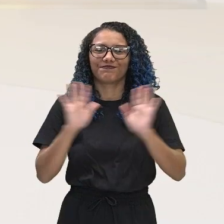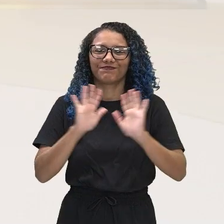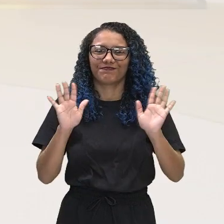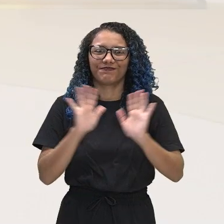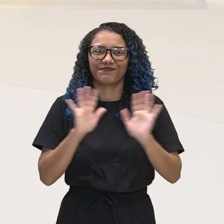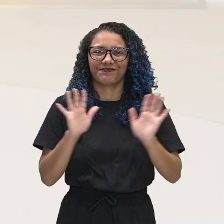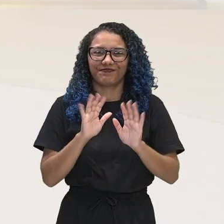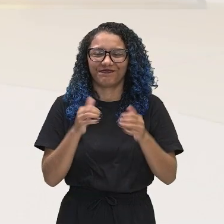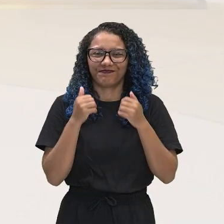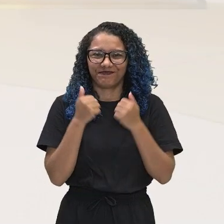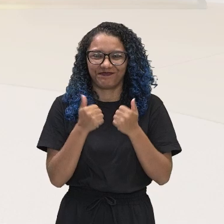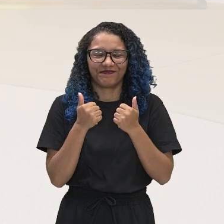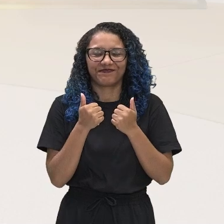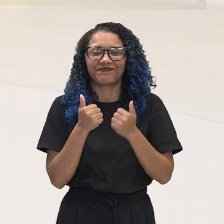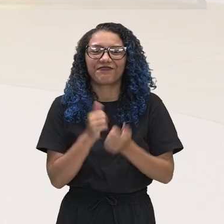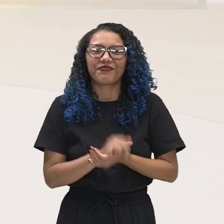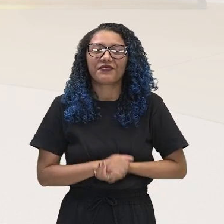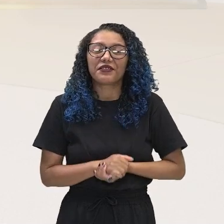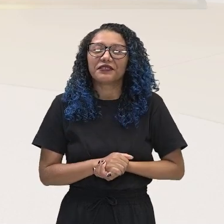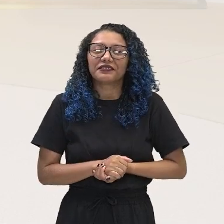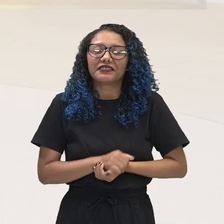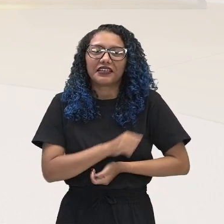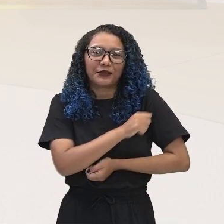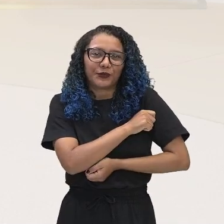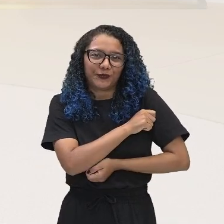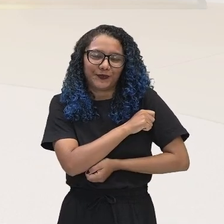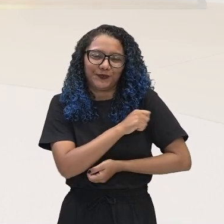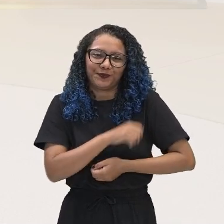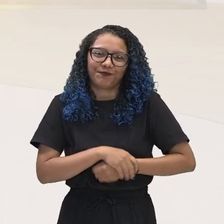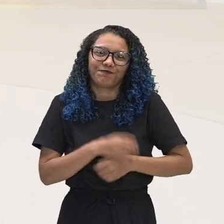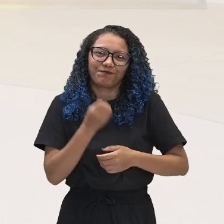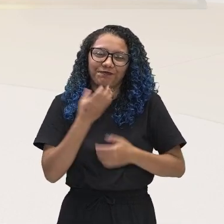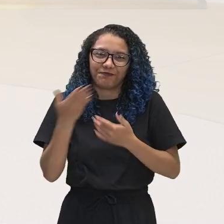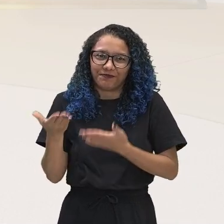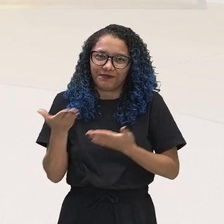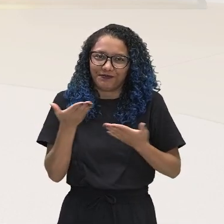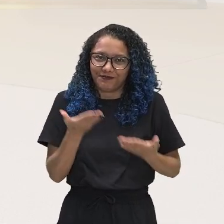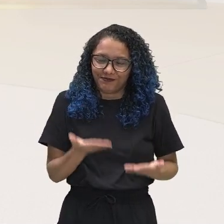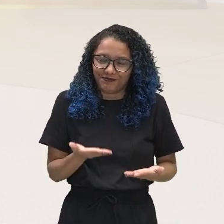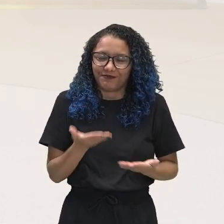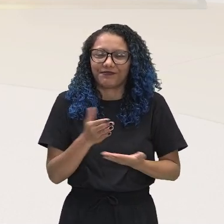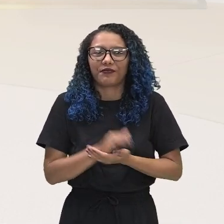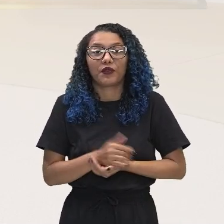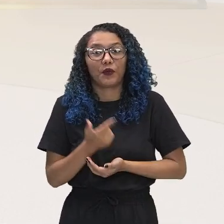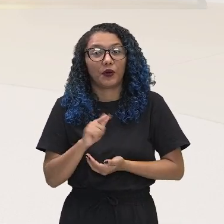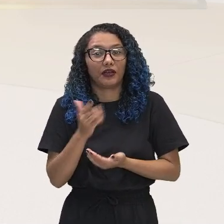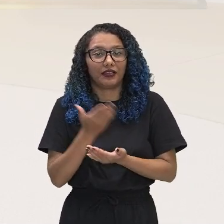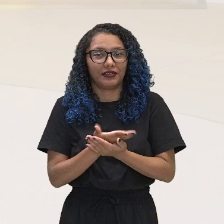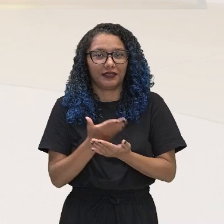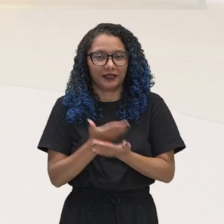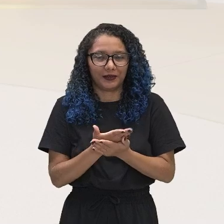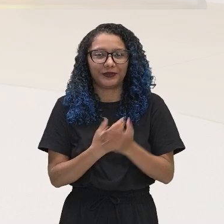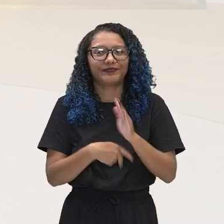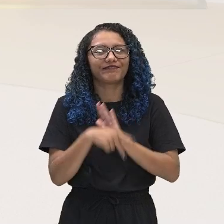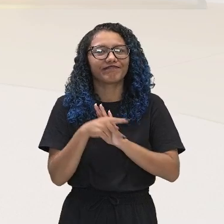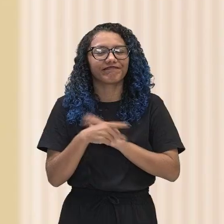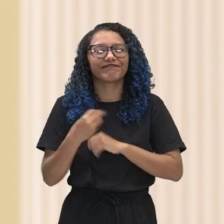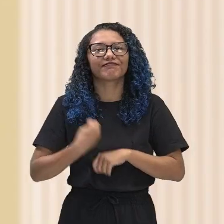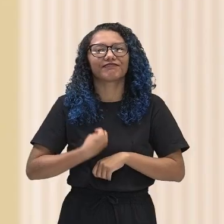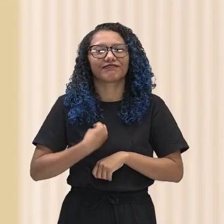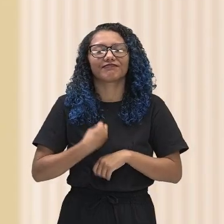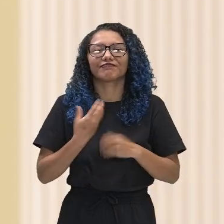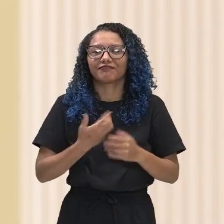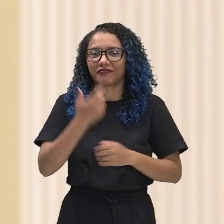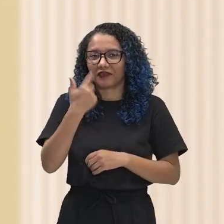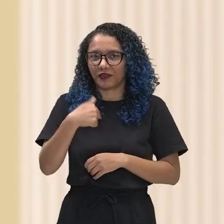queridos alunos, queridos estudantes, sejam todos muito bem-vindos a mais uma aula de Projeto de Vida. Eu